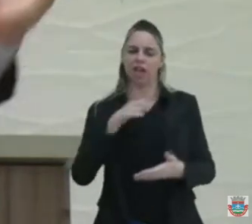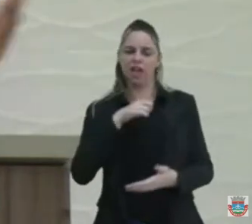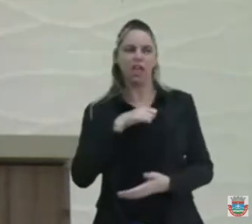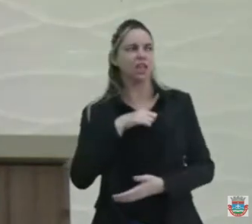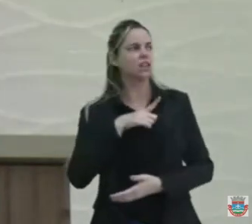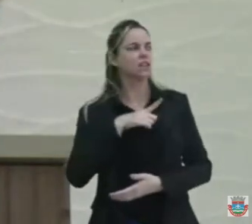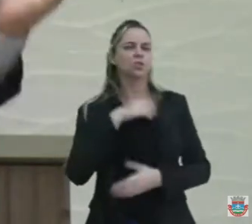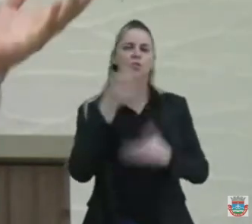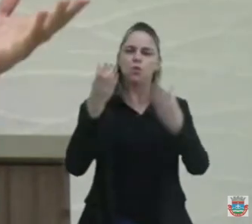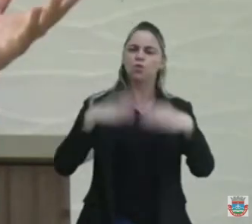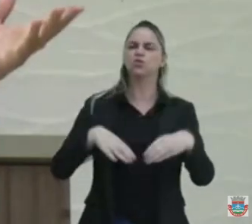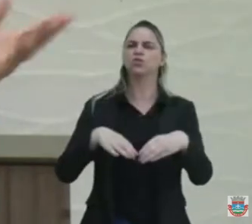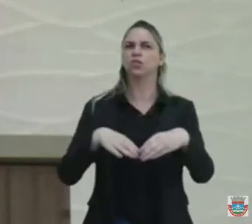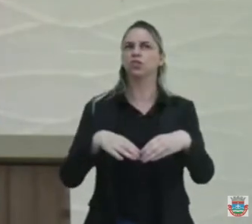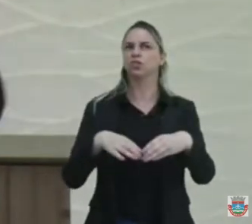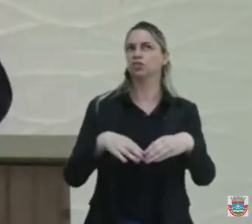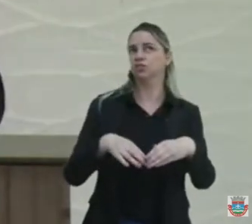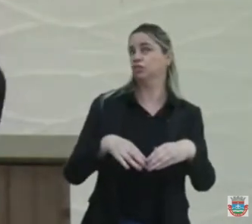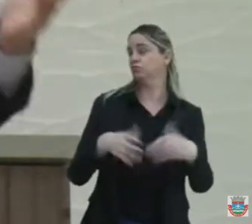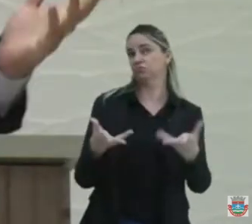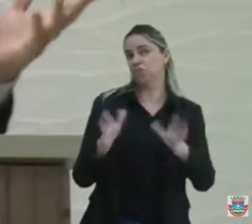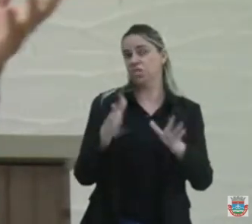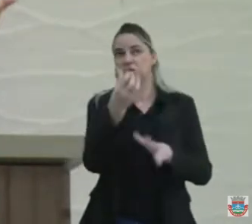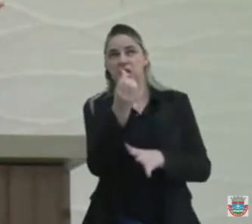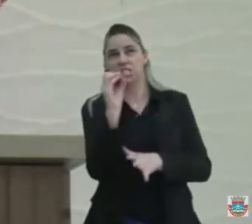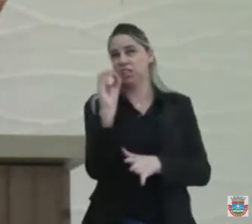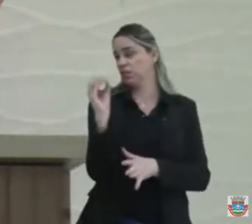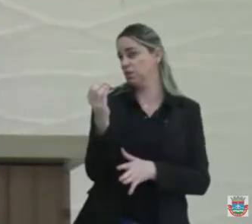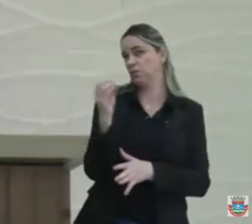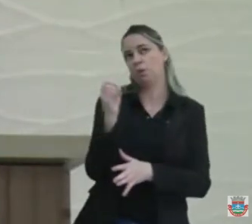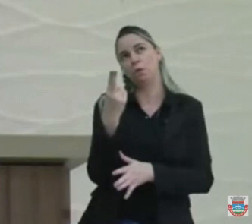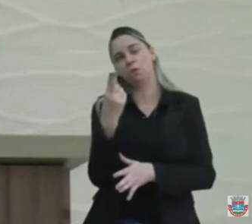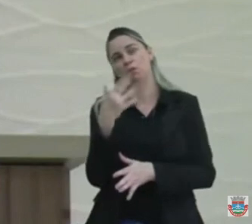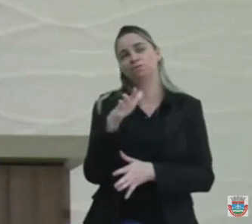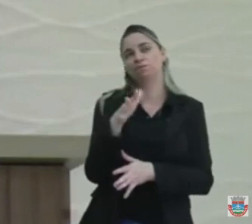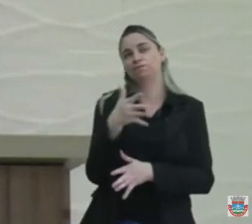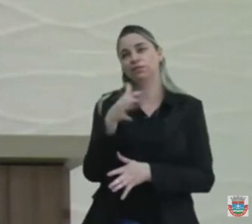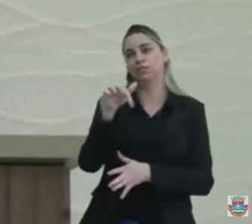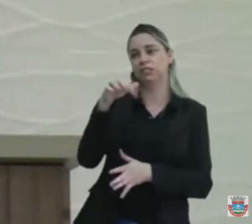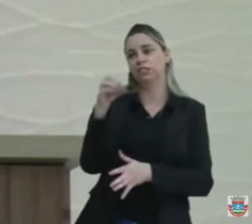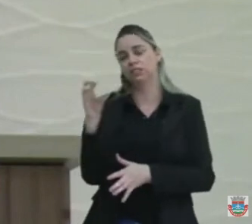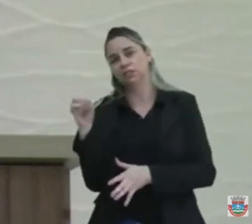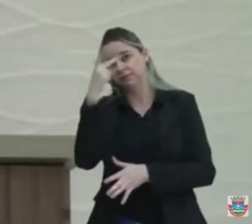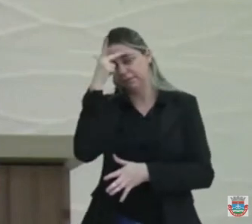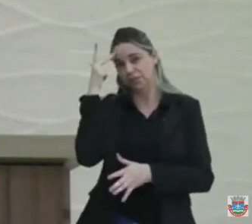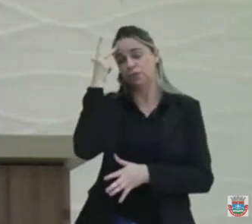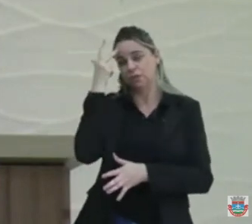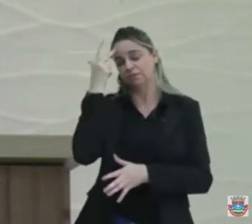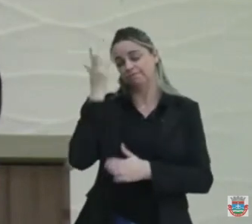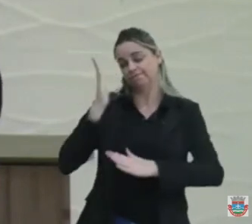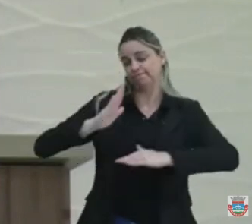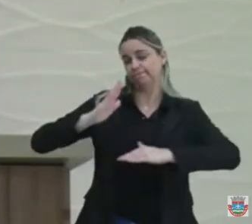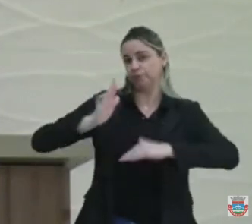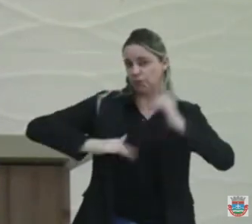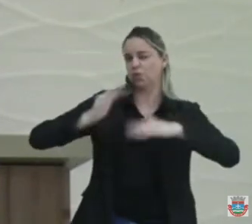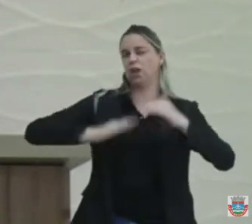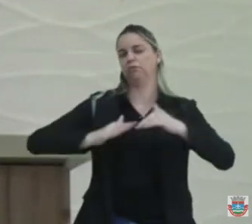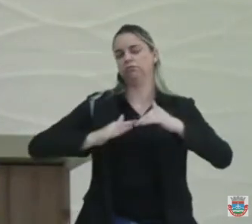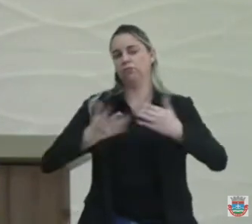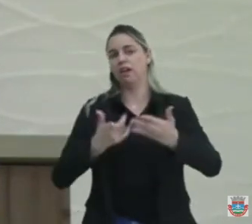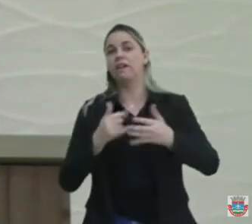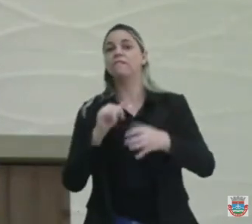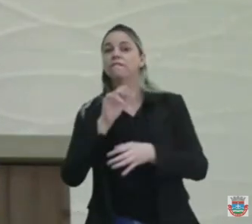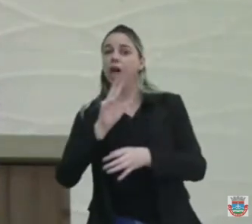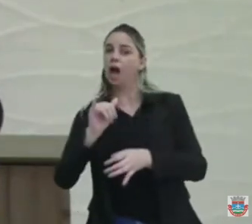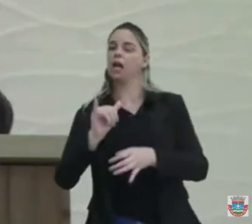aí entre 600, não sei, ou 700 funcionários que vão ser agora